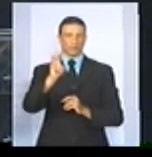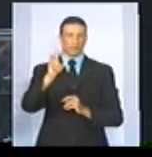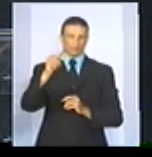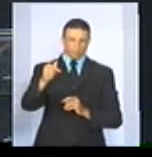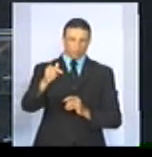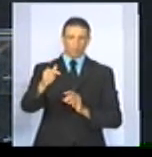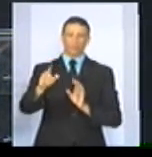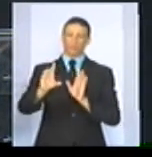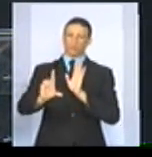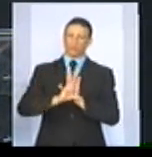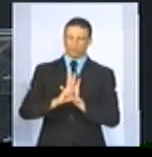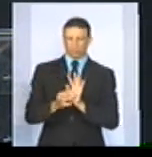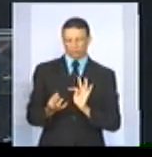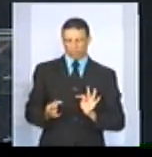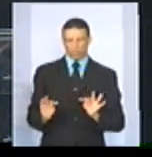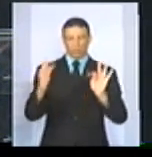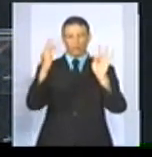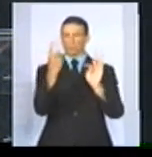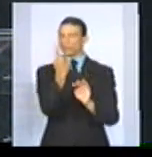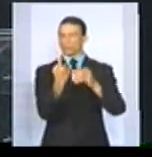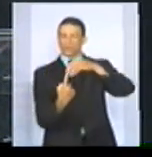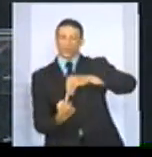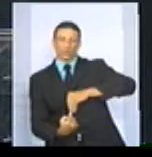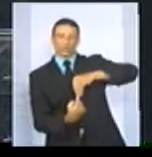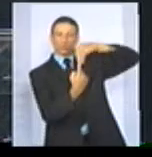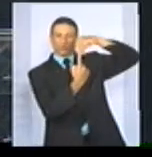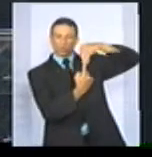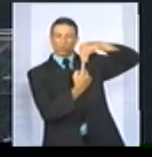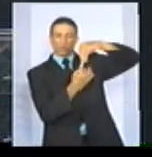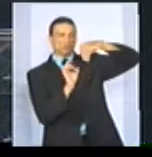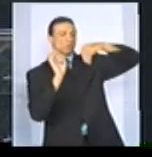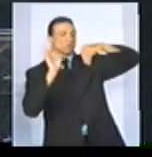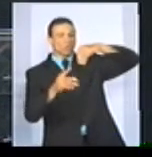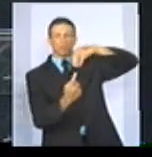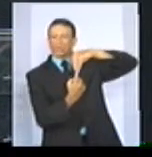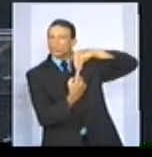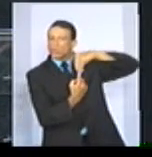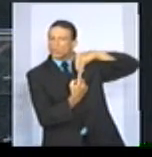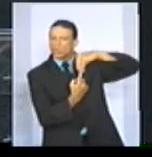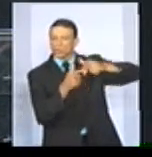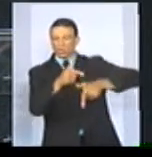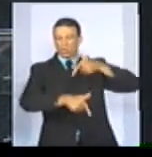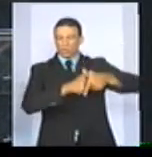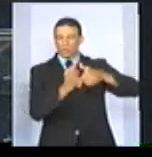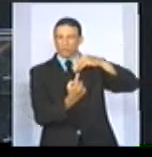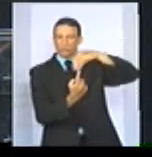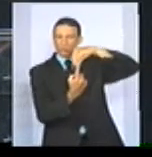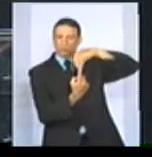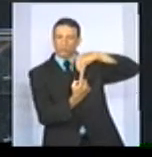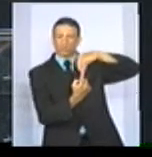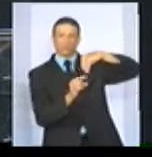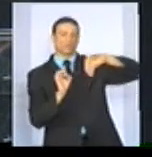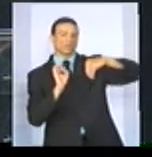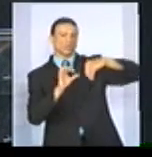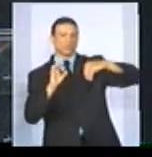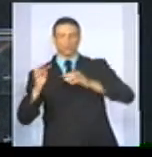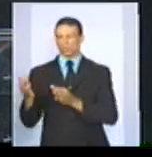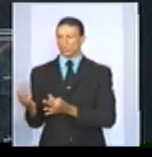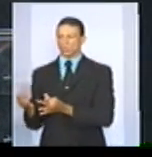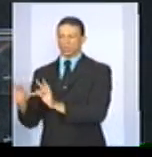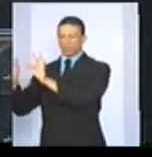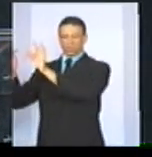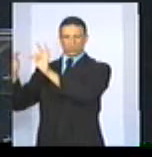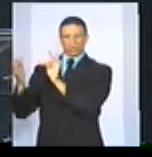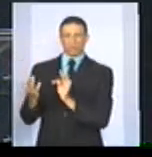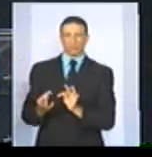reconhecer que a tecnologia é uma só, que o serviço é um só, ainda que sendo duas as tecnologias analógica e